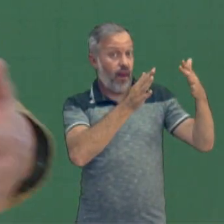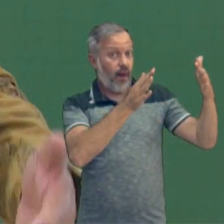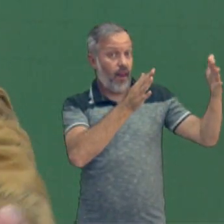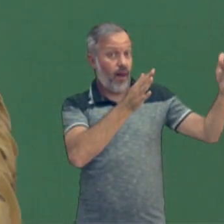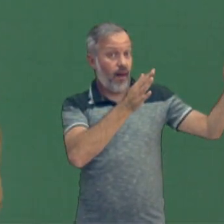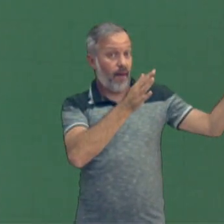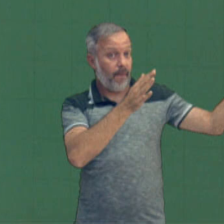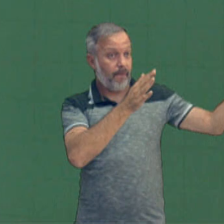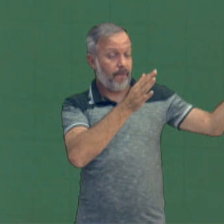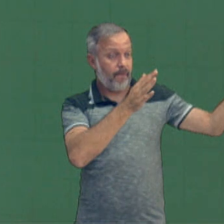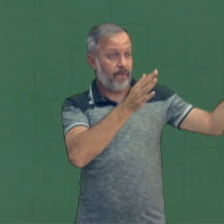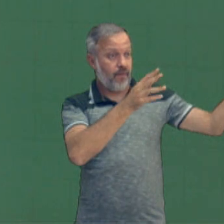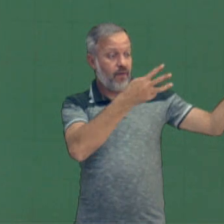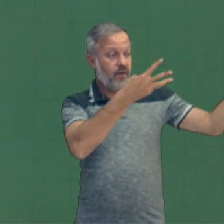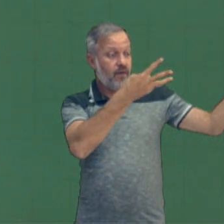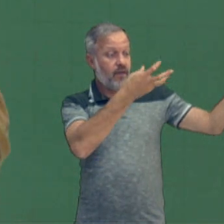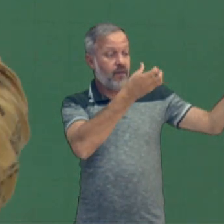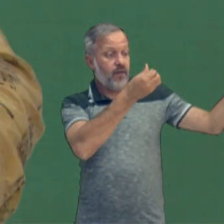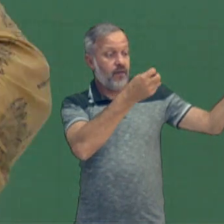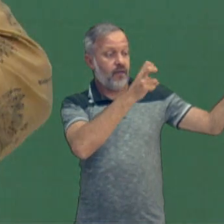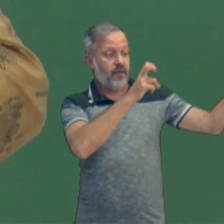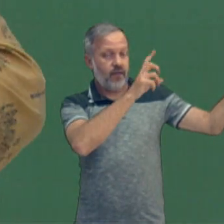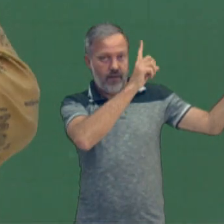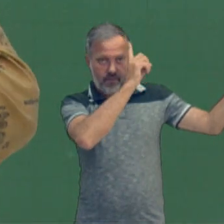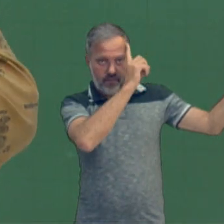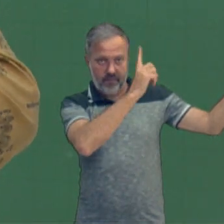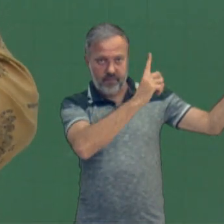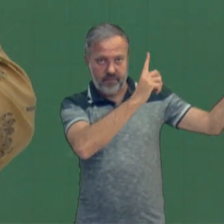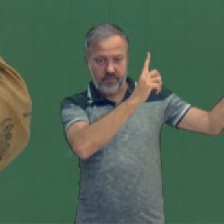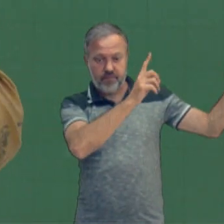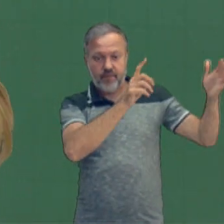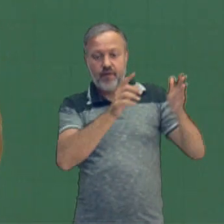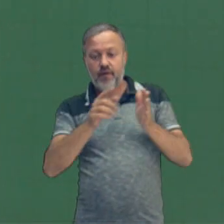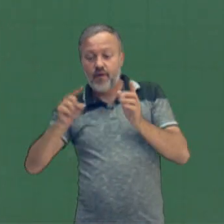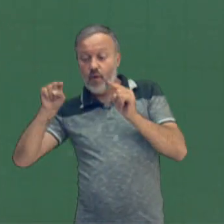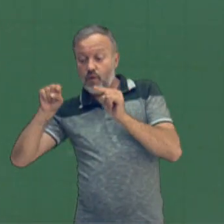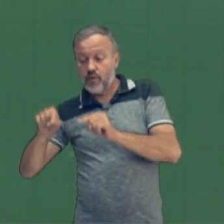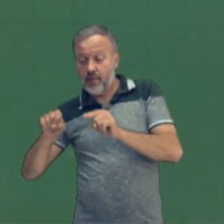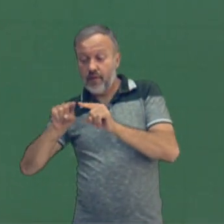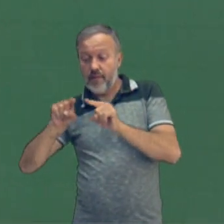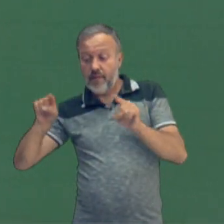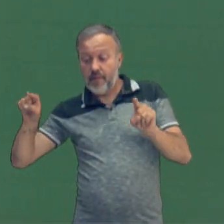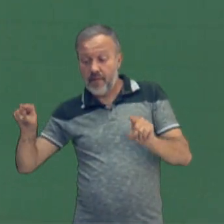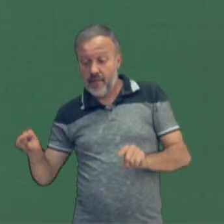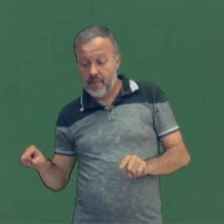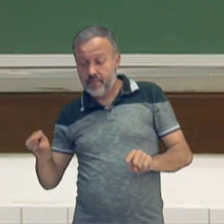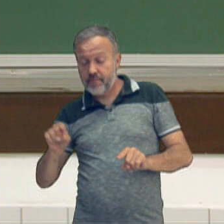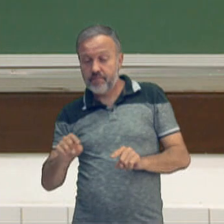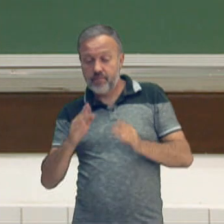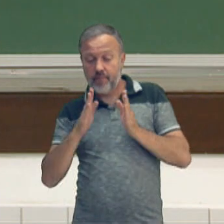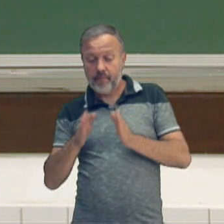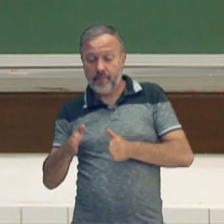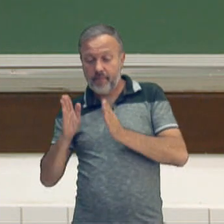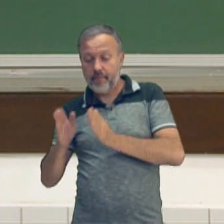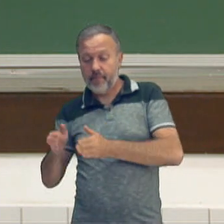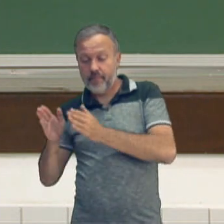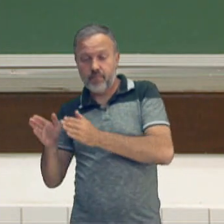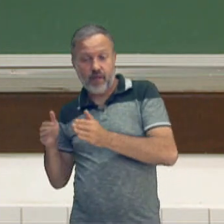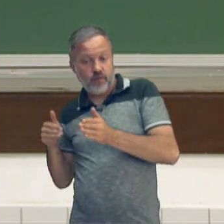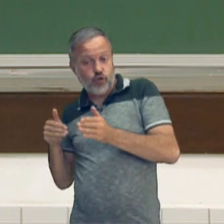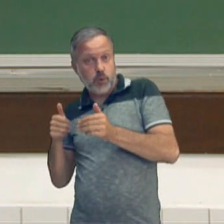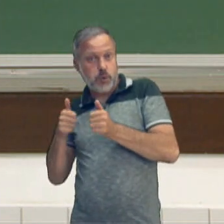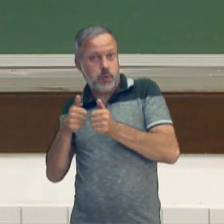do cotidiano, com 365 dias, e o outro calendário, o Tzolk'in, que era um calendário com uma conta mais